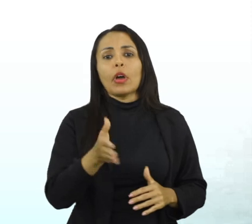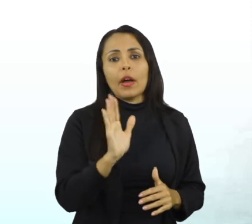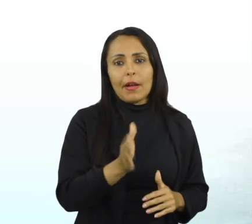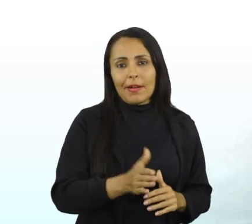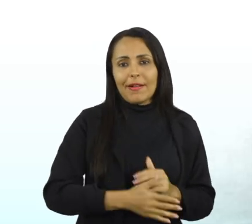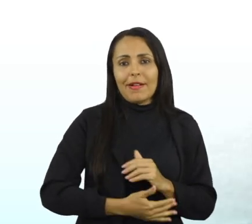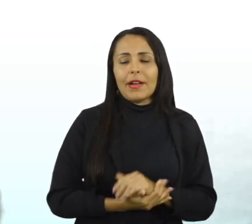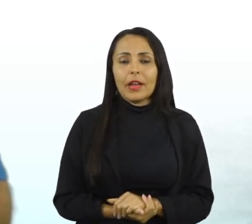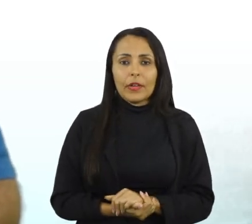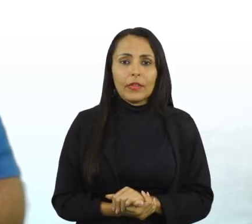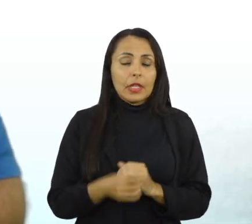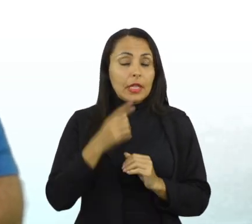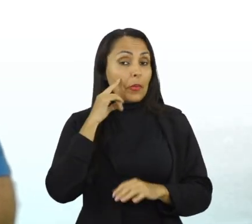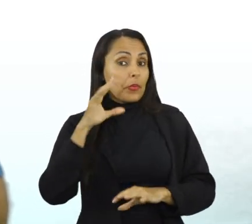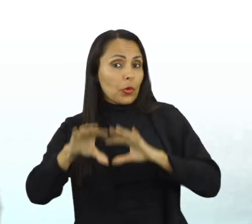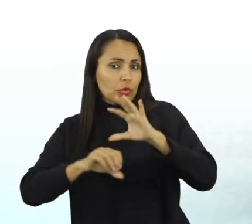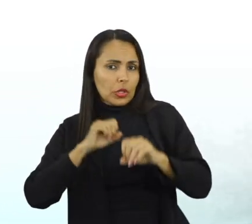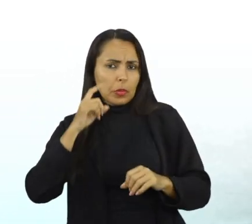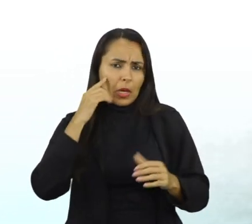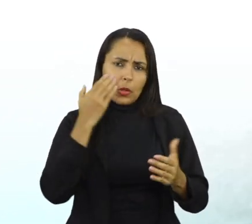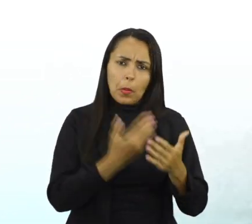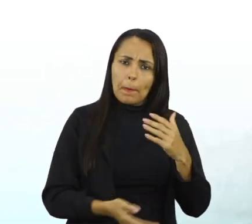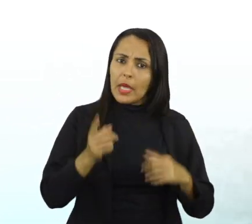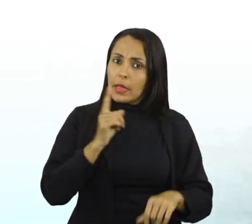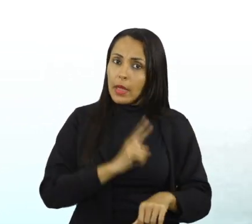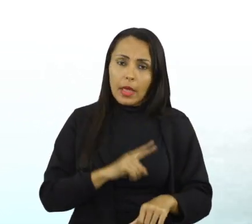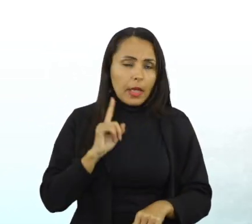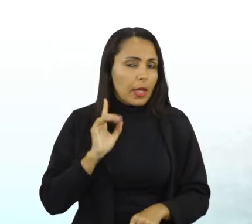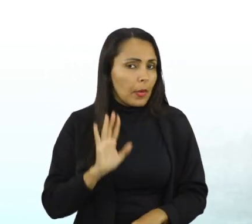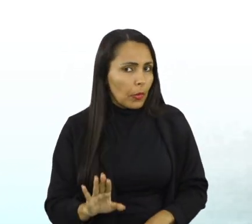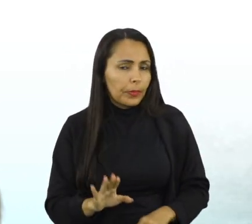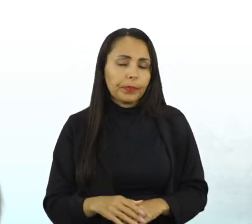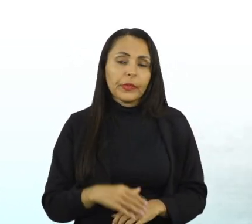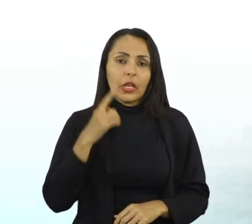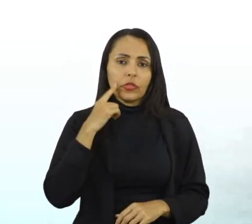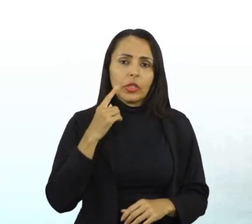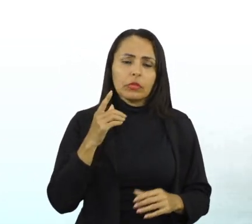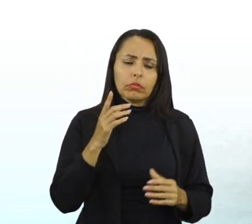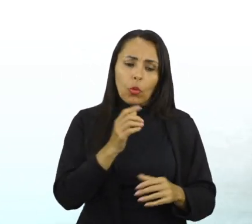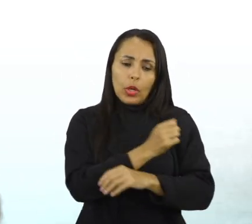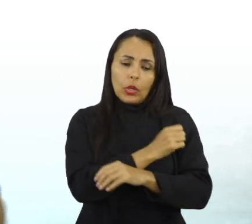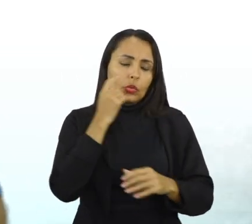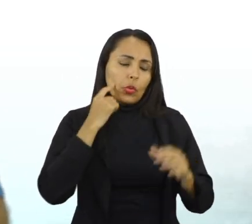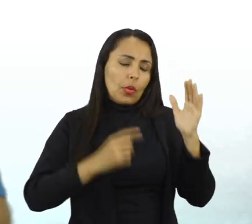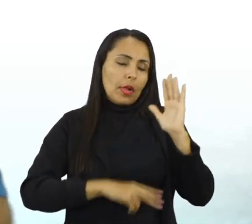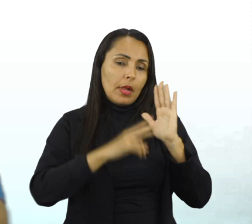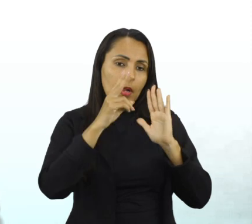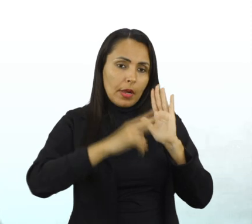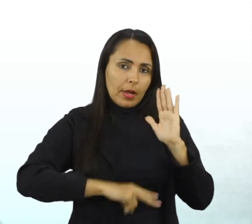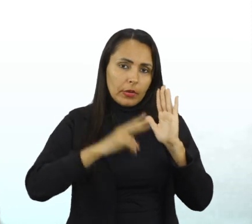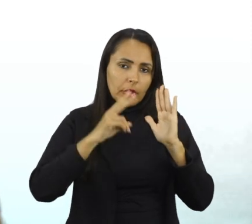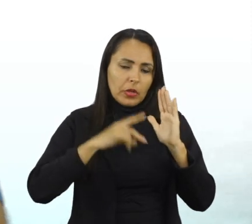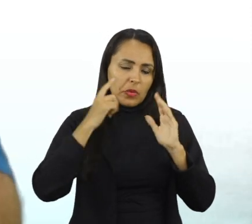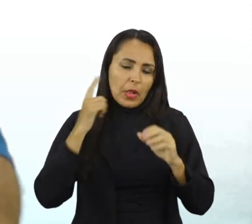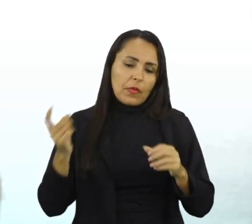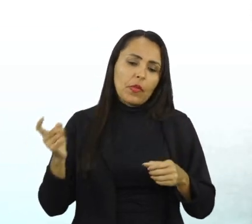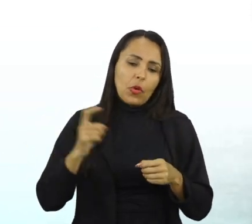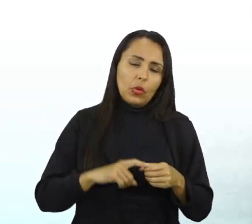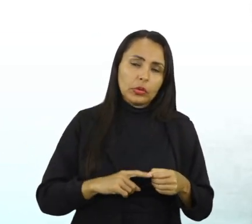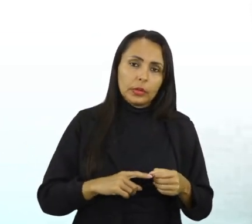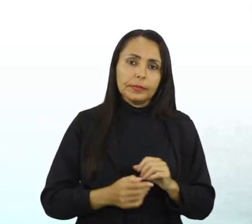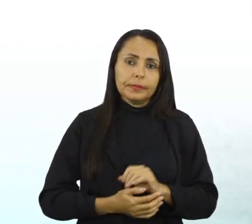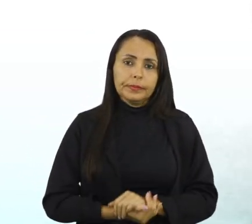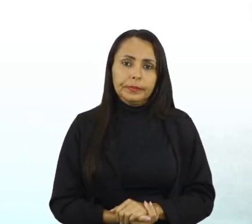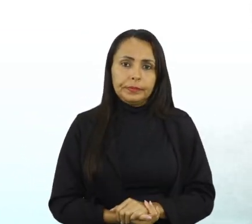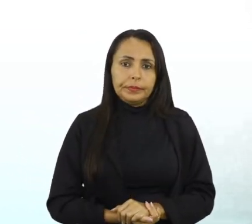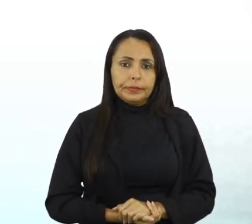ler, o que você está buscando, para não perder tempo. Porque às vezes o aluno lê o texto, lê o comando da questão, depois vai ter que voltar